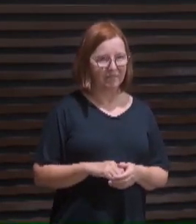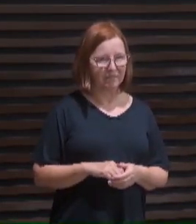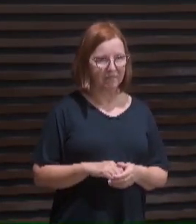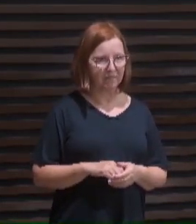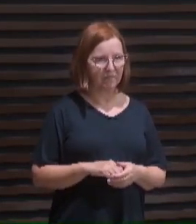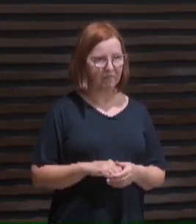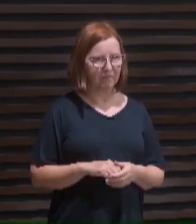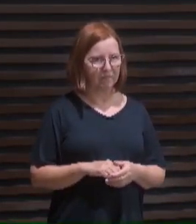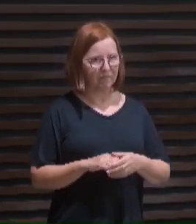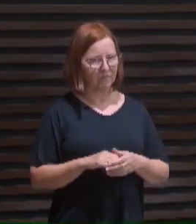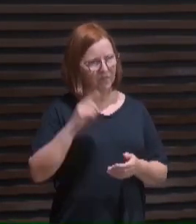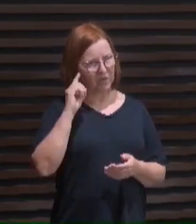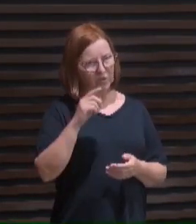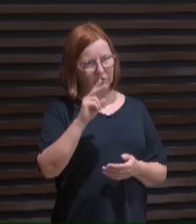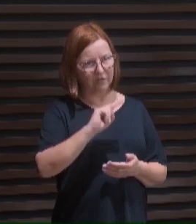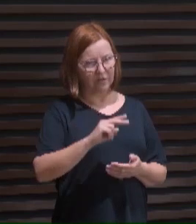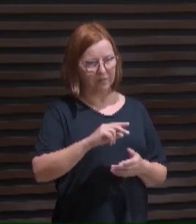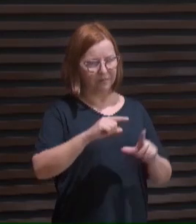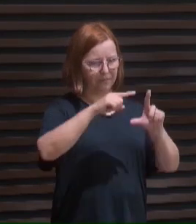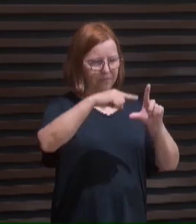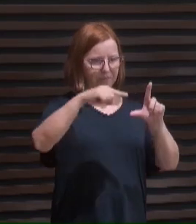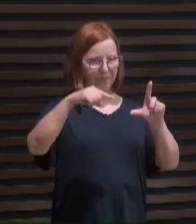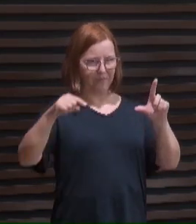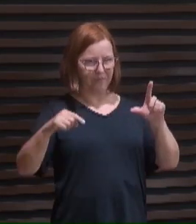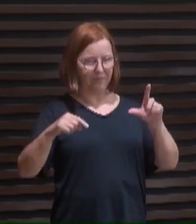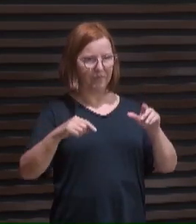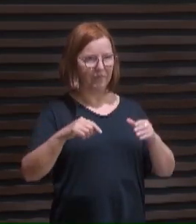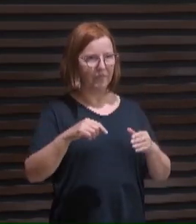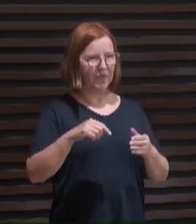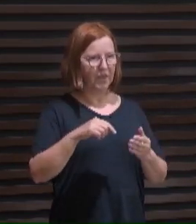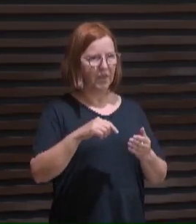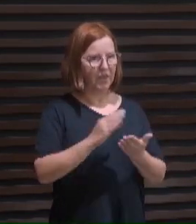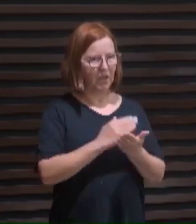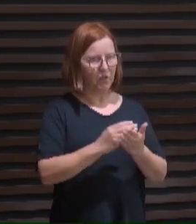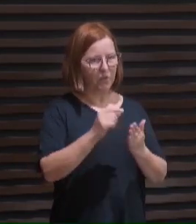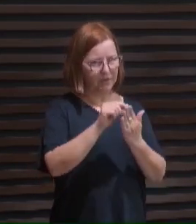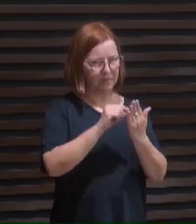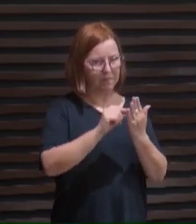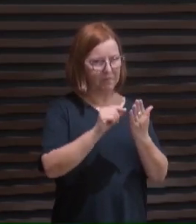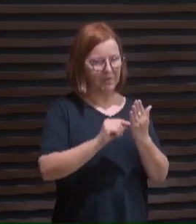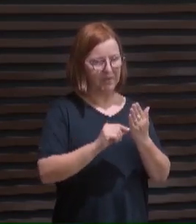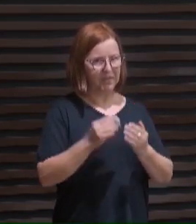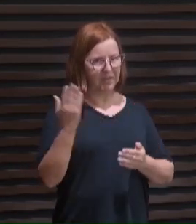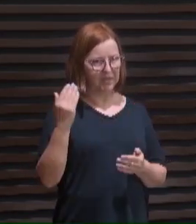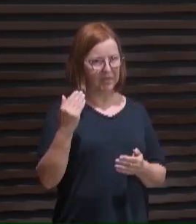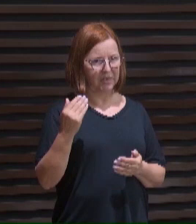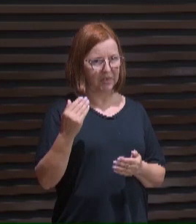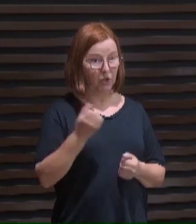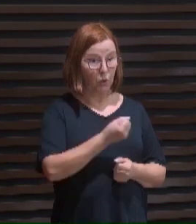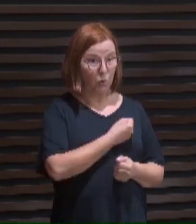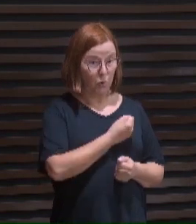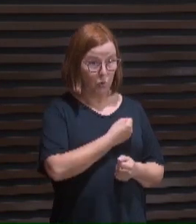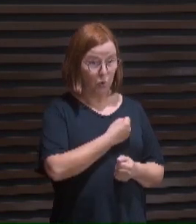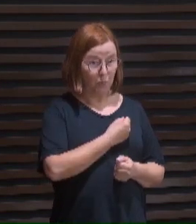Outro dia dei uma estatística aqui, alguns meses atrás, do número de pessoas que se suicida em